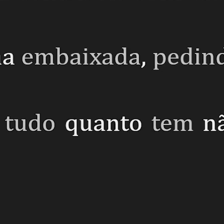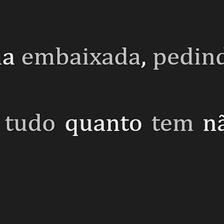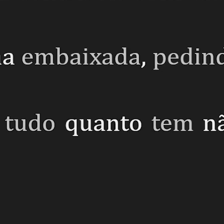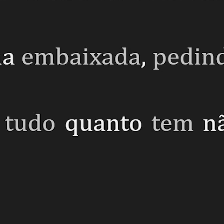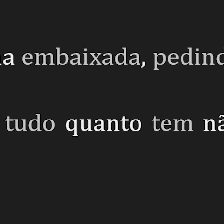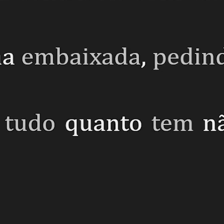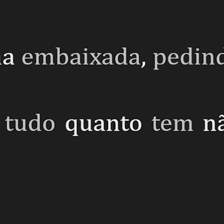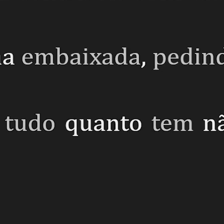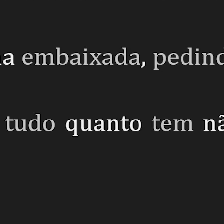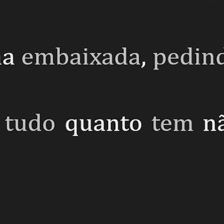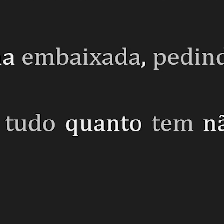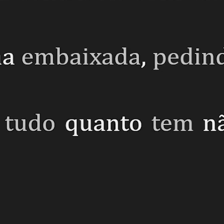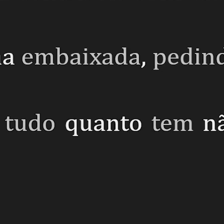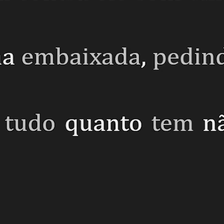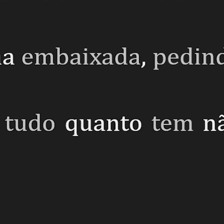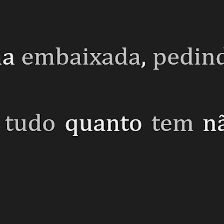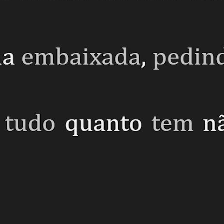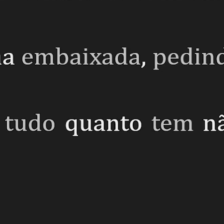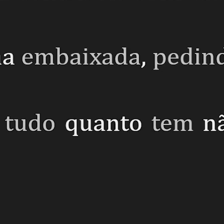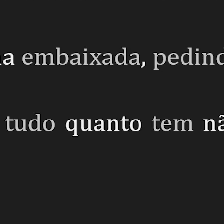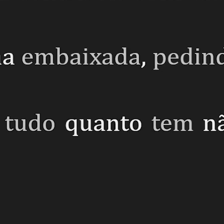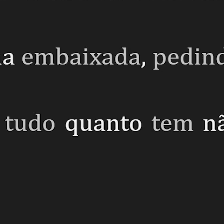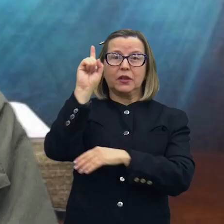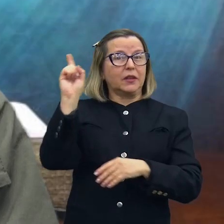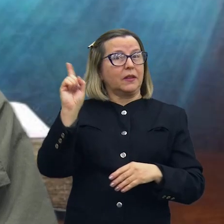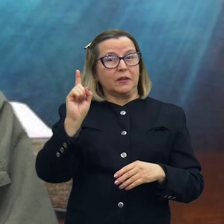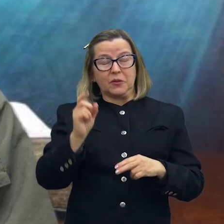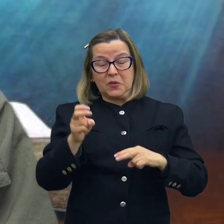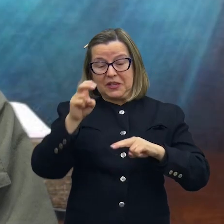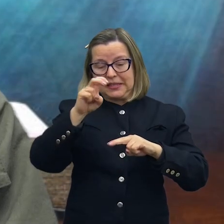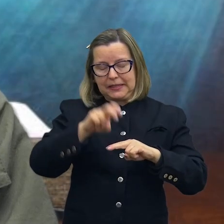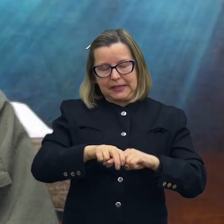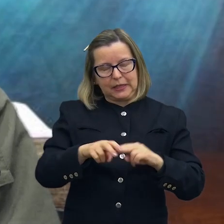dos gastos, para ver se tem com que acabar?